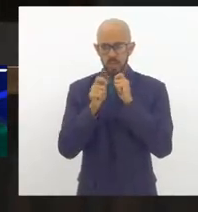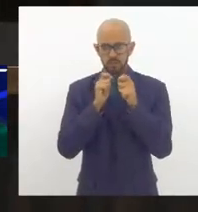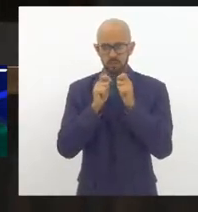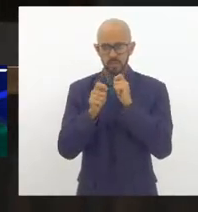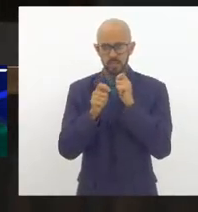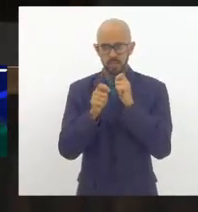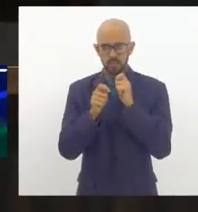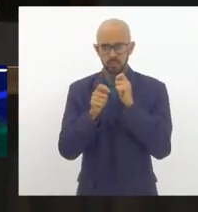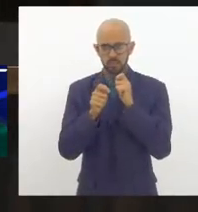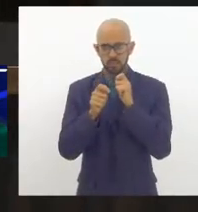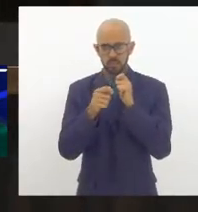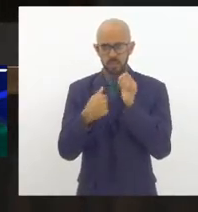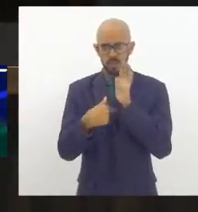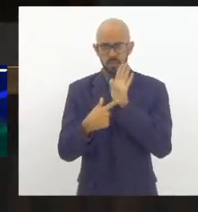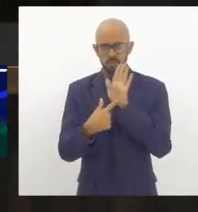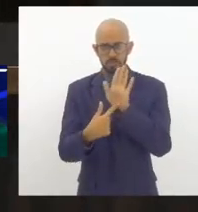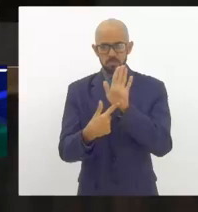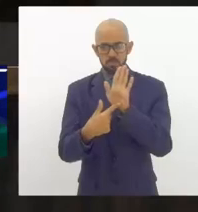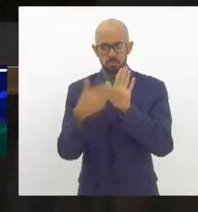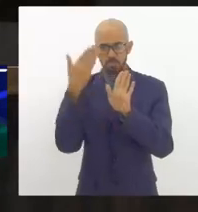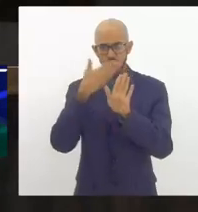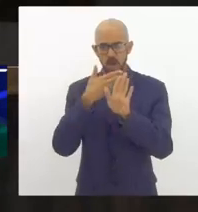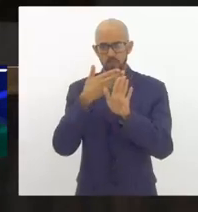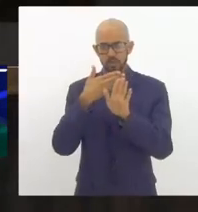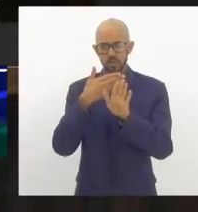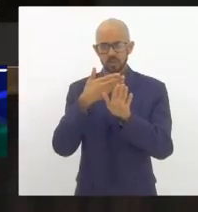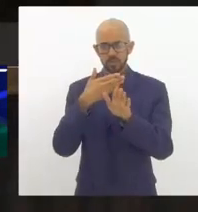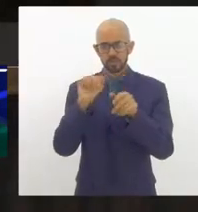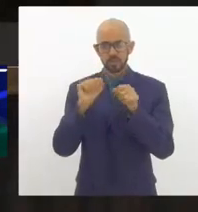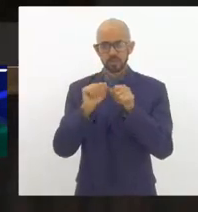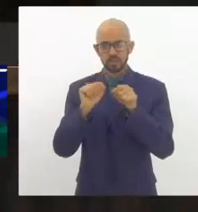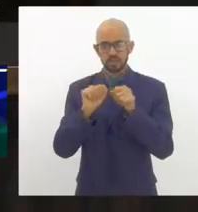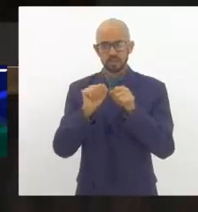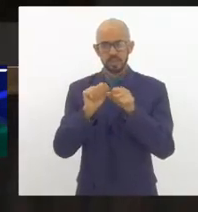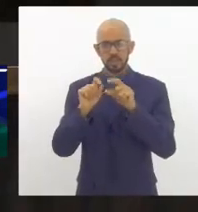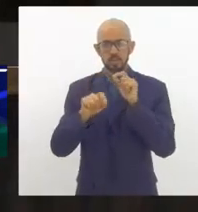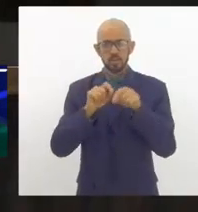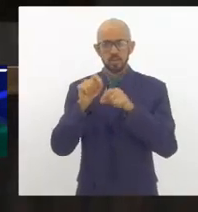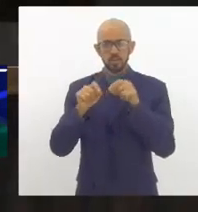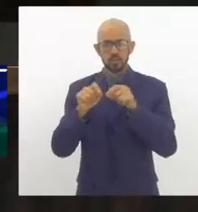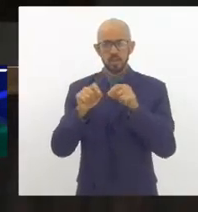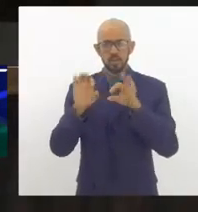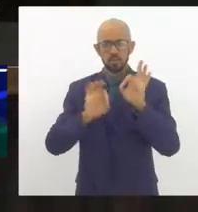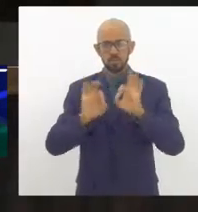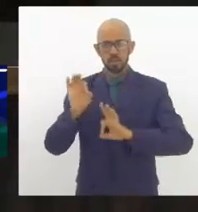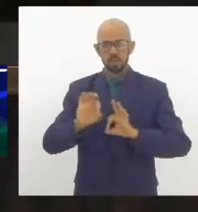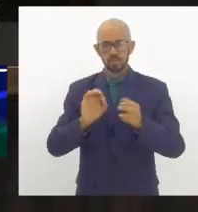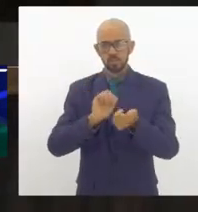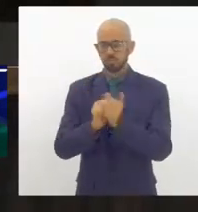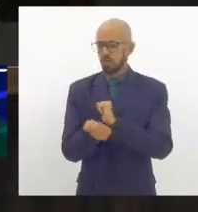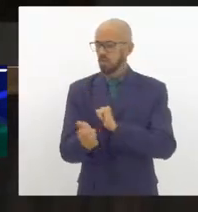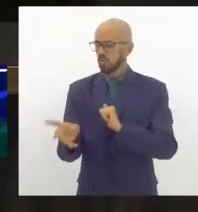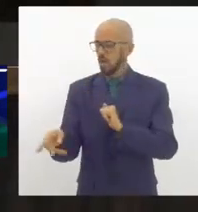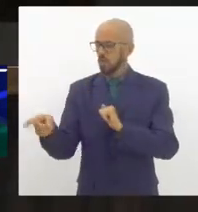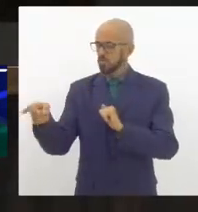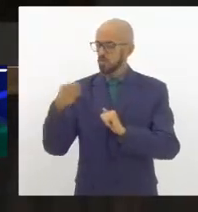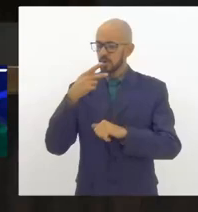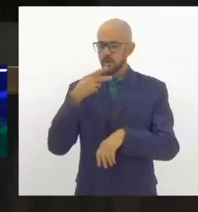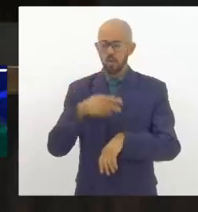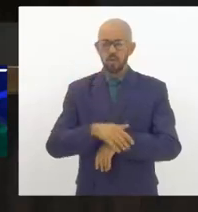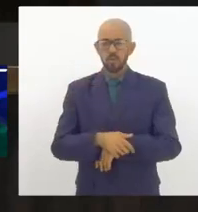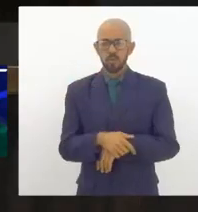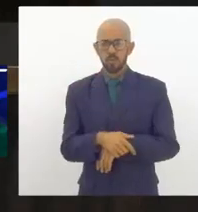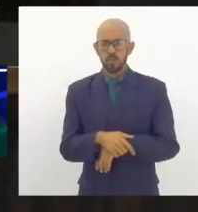a demonstração da realização de um de um projeto disposto como você cerveja favor aqui